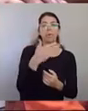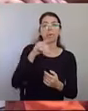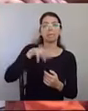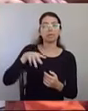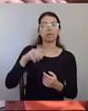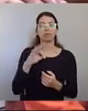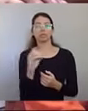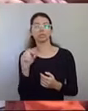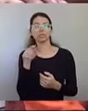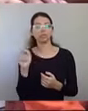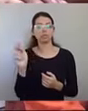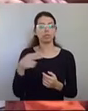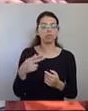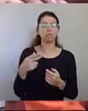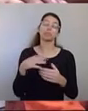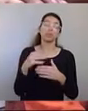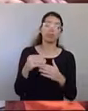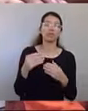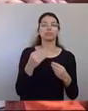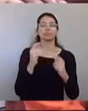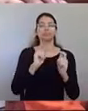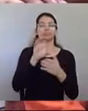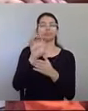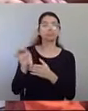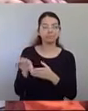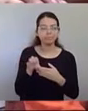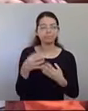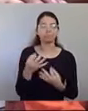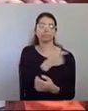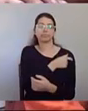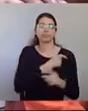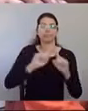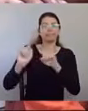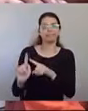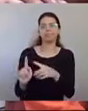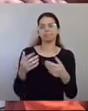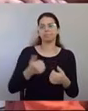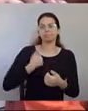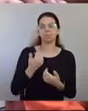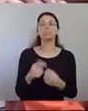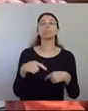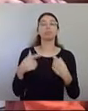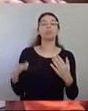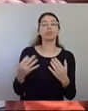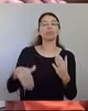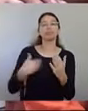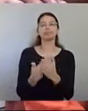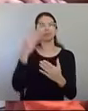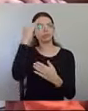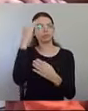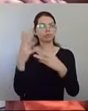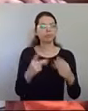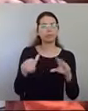propostas, asseguradas então por estas entidades. Considerando a quantidade de propostas para ciclovias nos orçamentos participativos que a